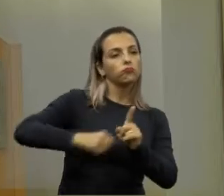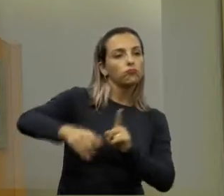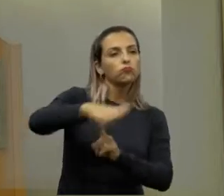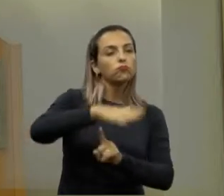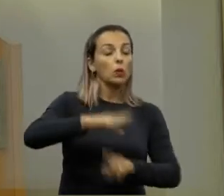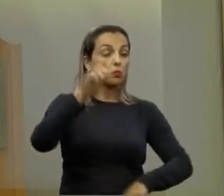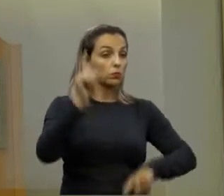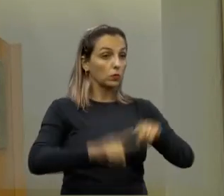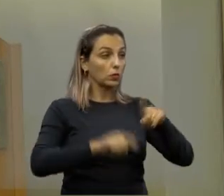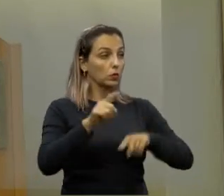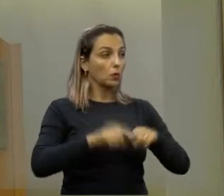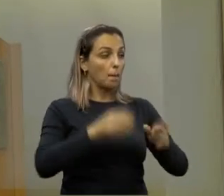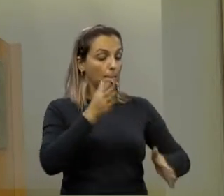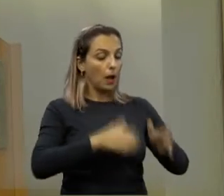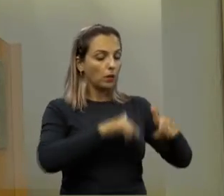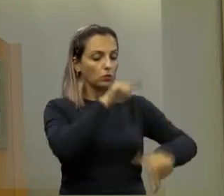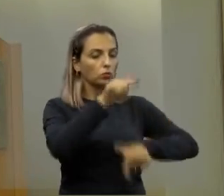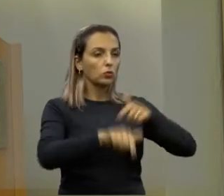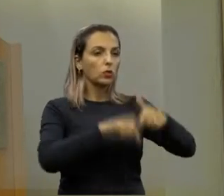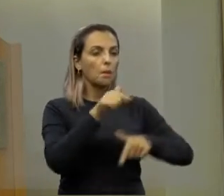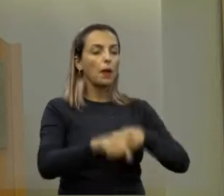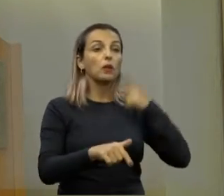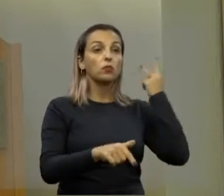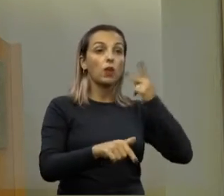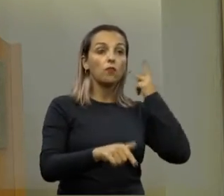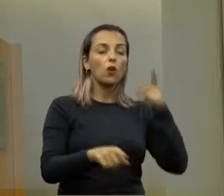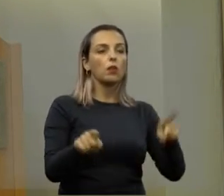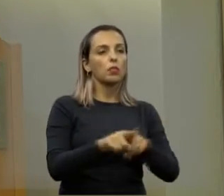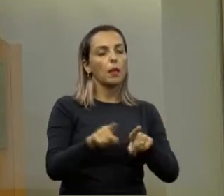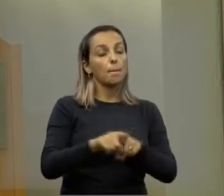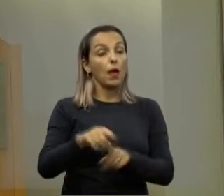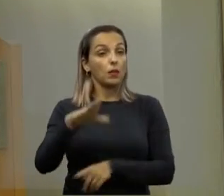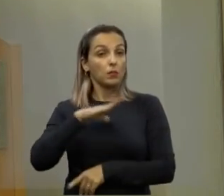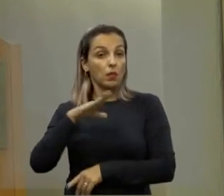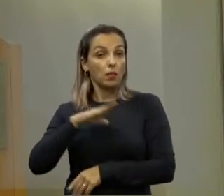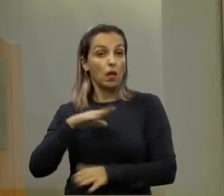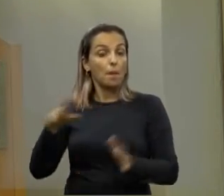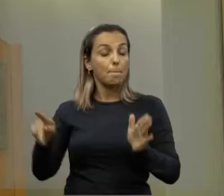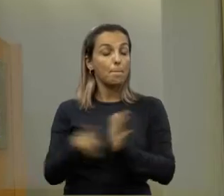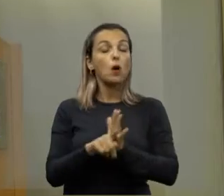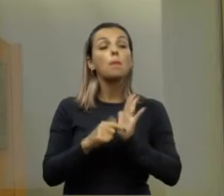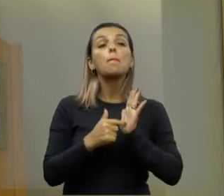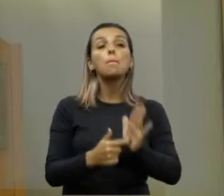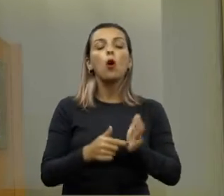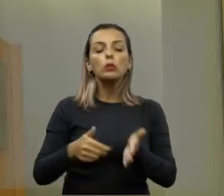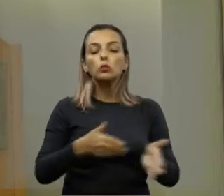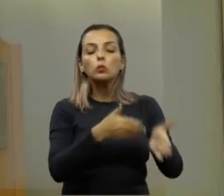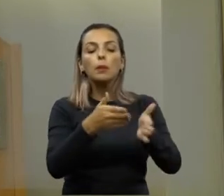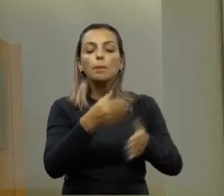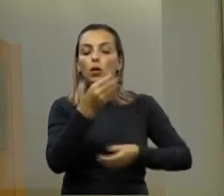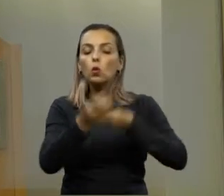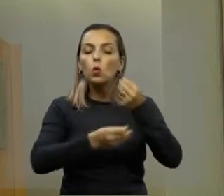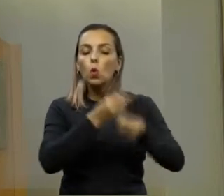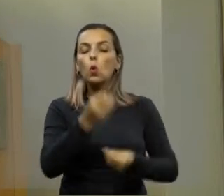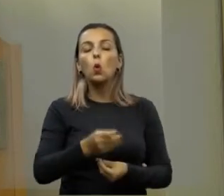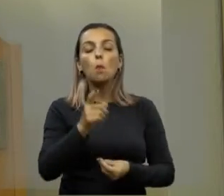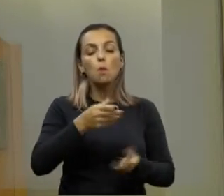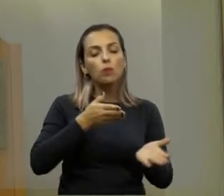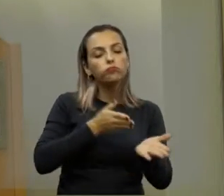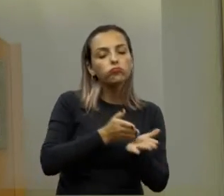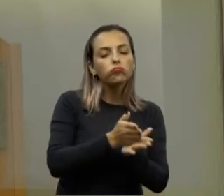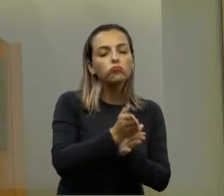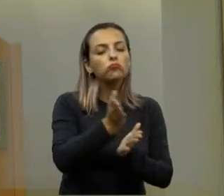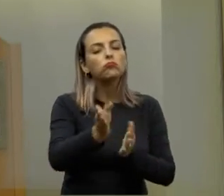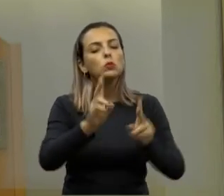uma ferramenta para os mandatos de vereador uma ferramenta para a cidade porque alita posto qual o caminho Qual o norte que